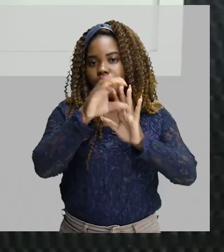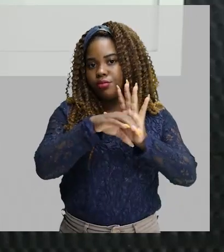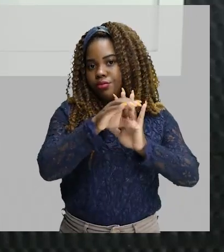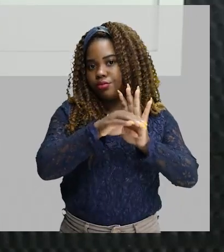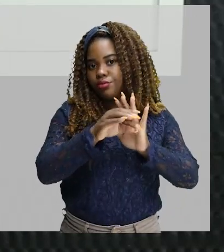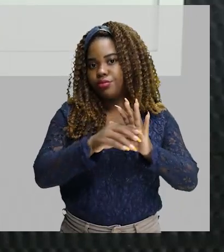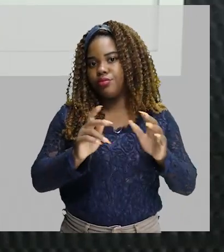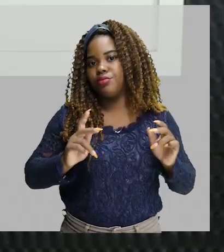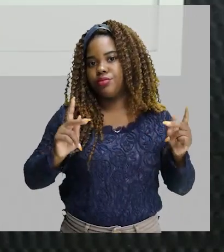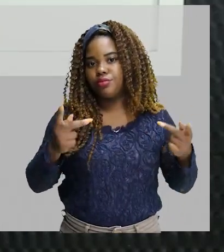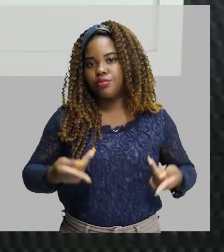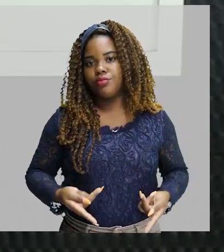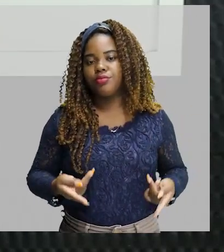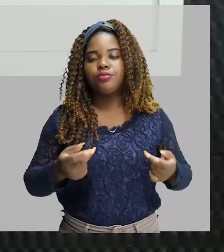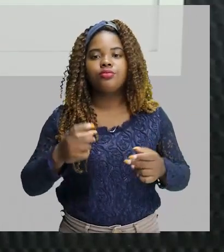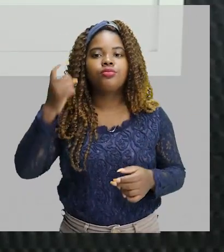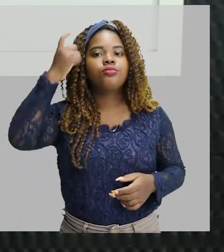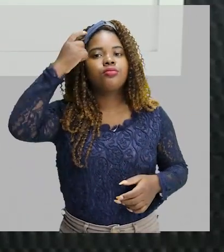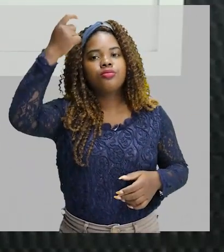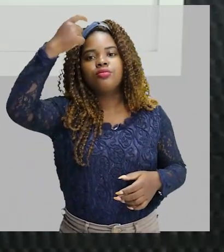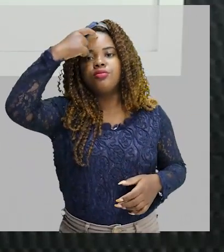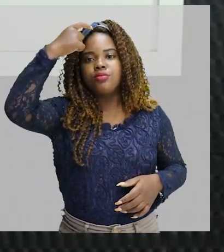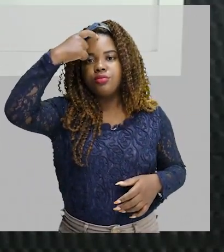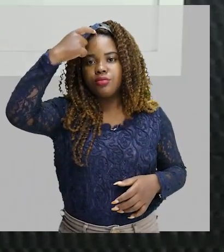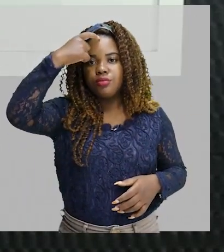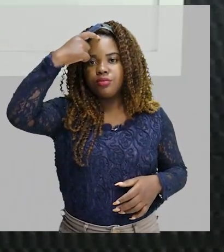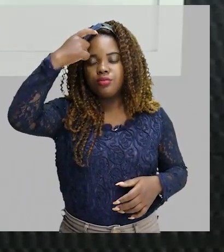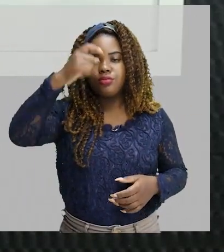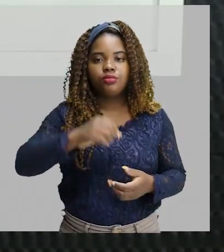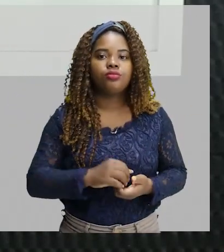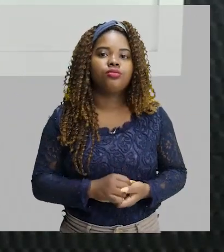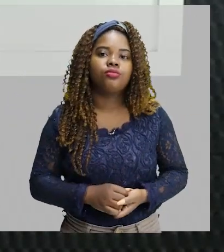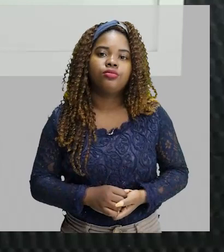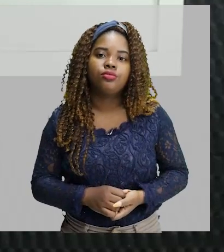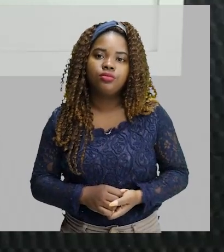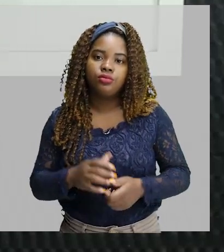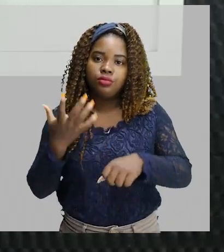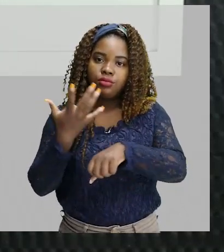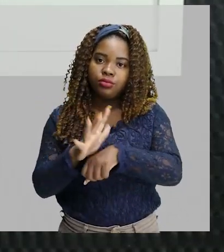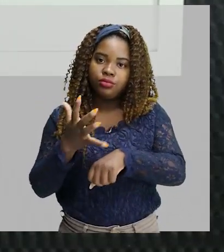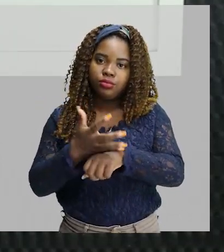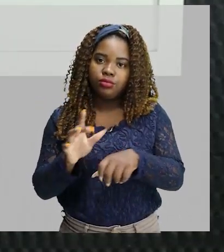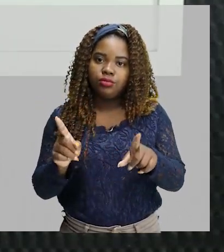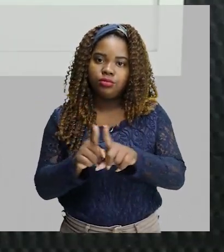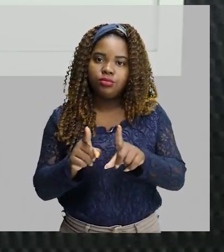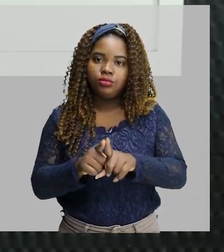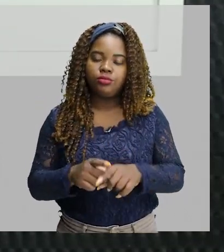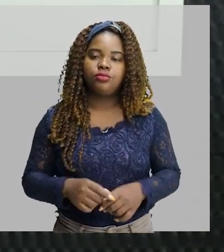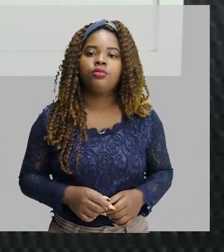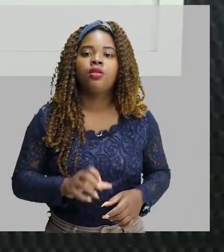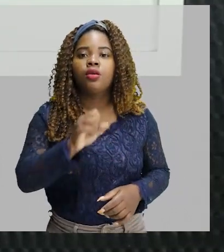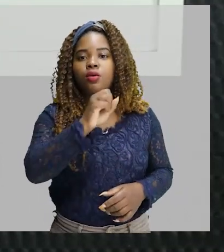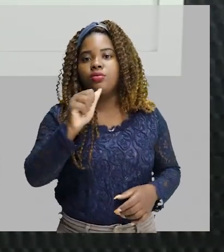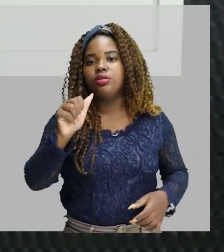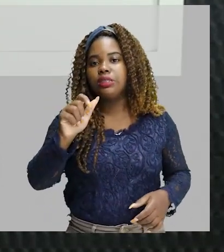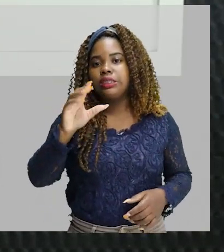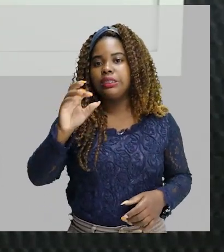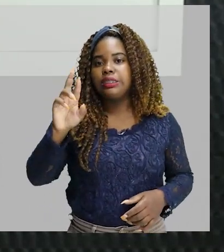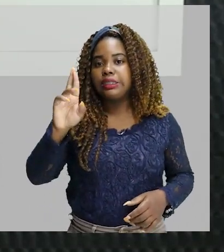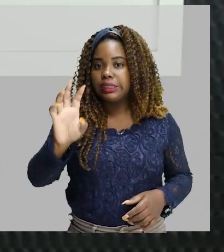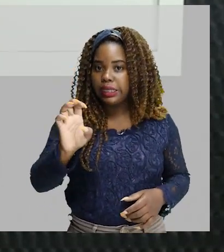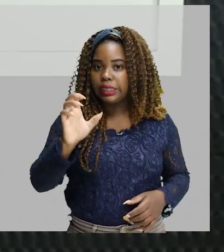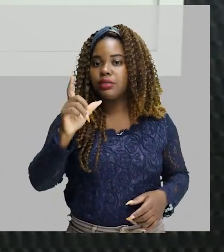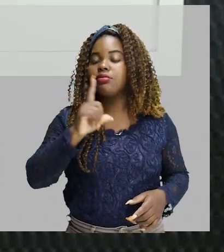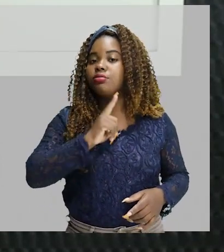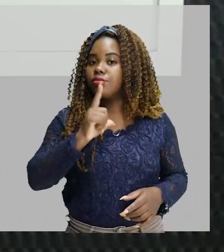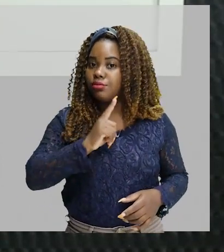conceituário humano, condicionário humano e, claro, exercitário humano, certo? Quando Sartre traz para a gente a